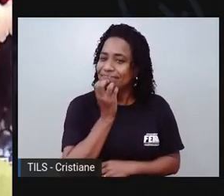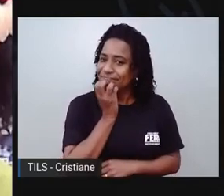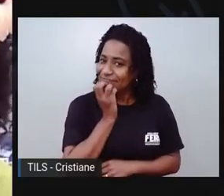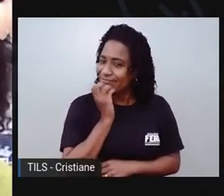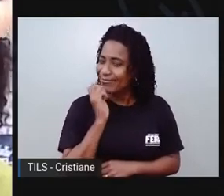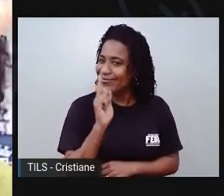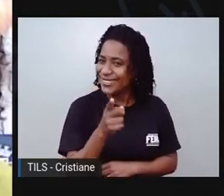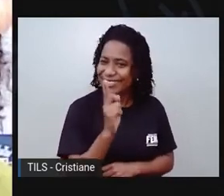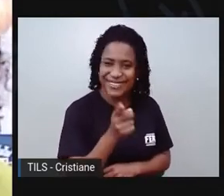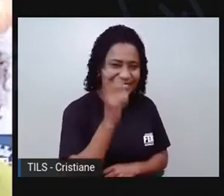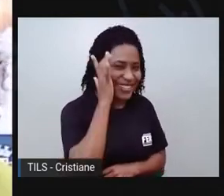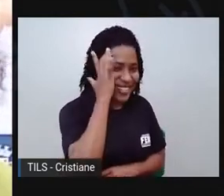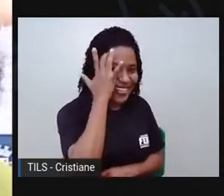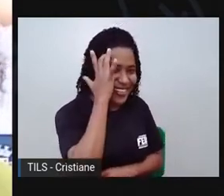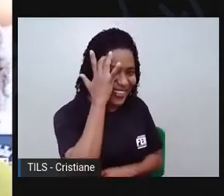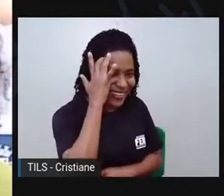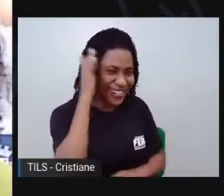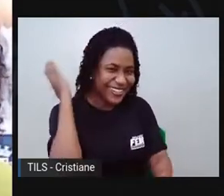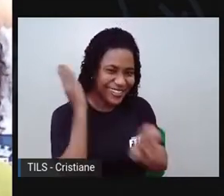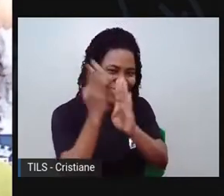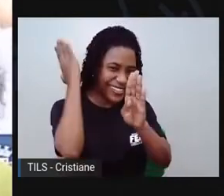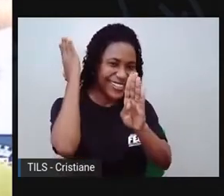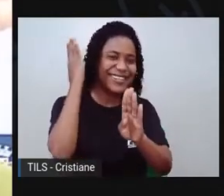Acho que eu já sei que música que é.